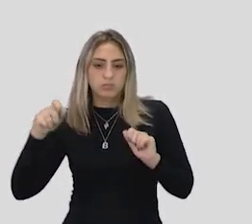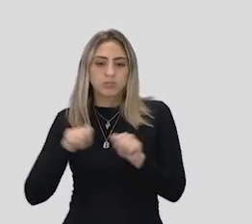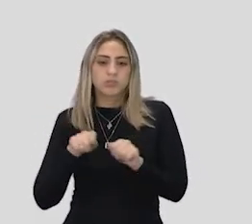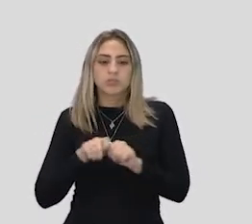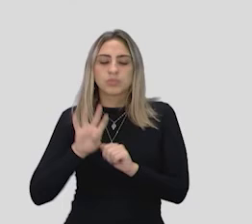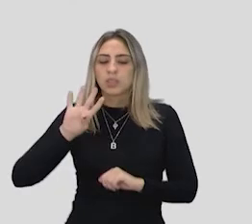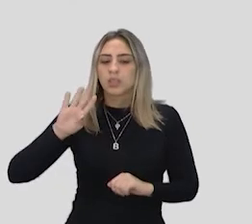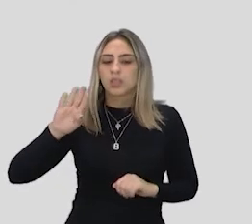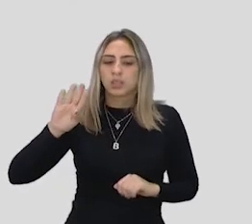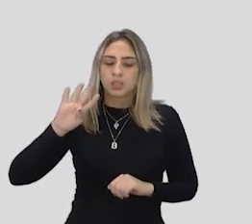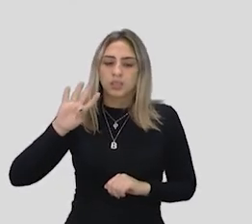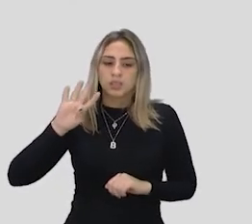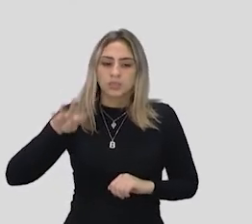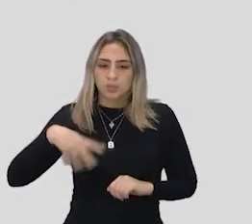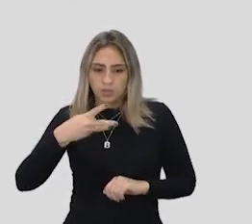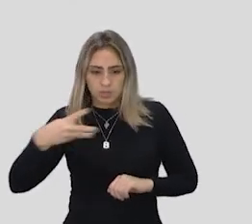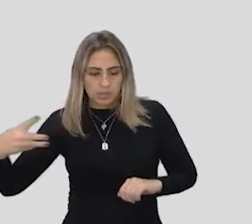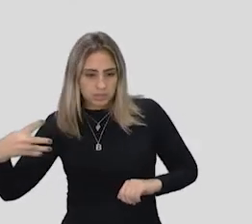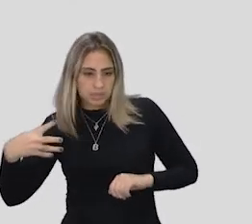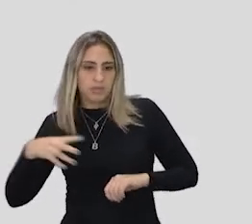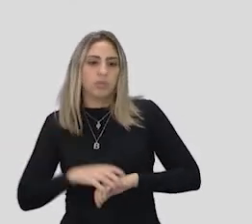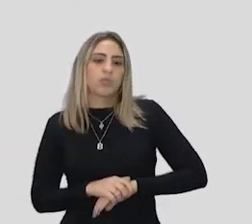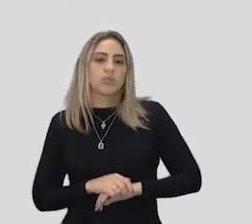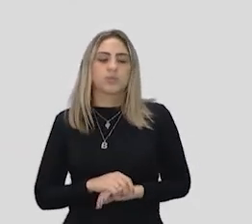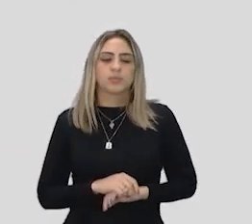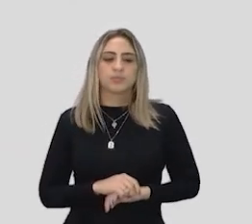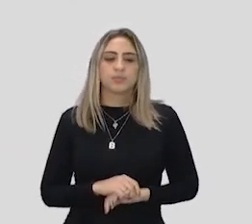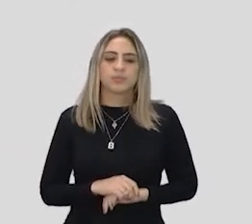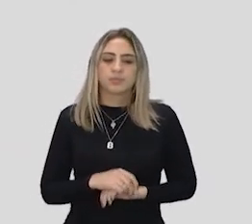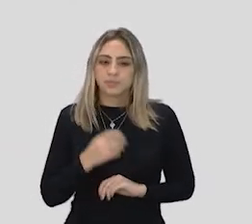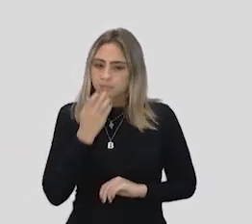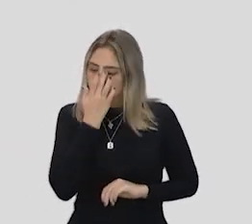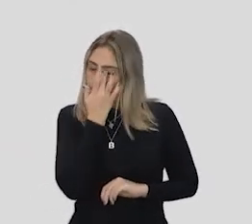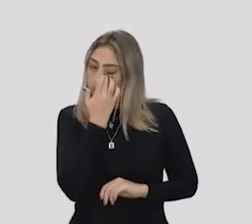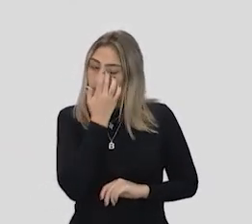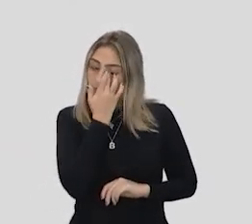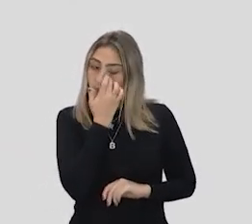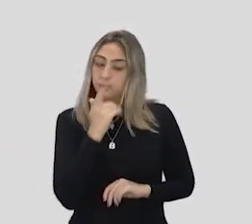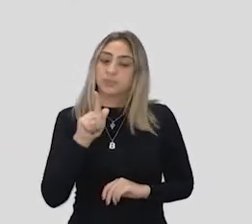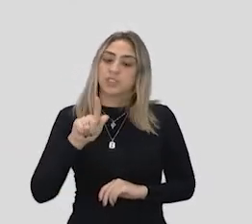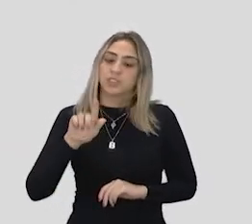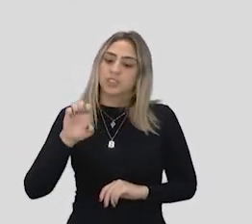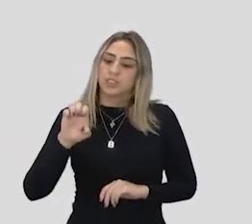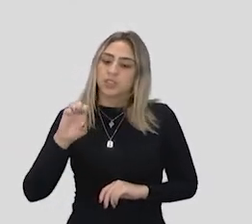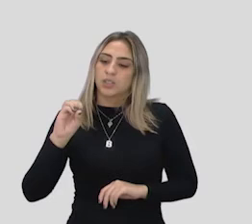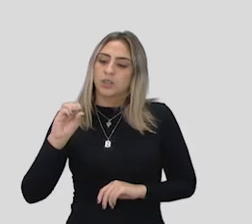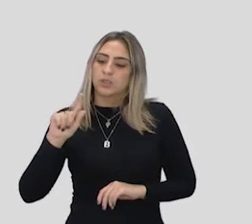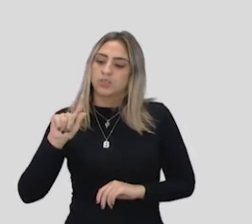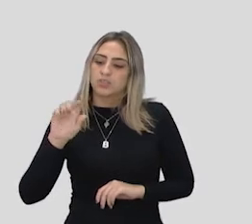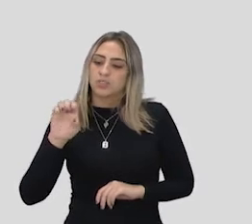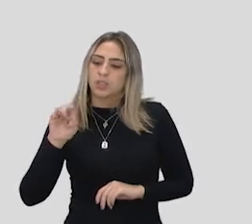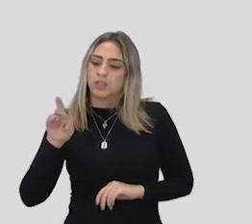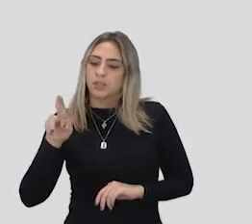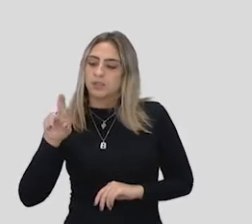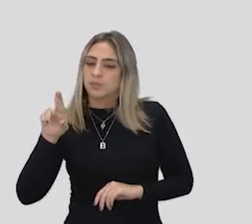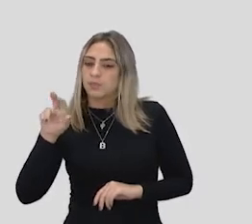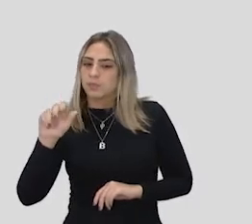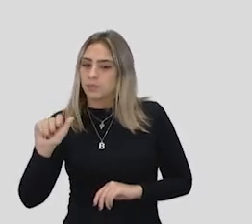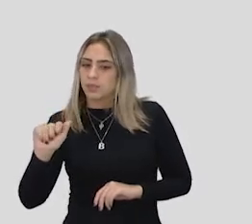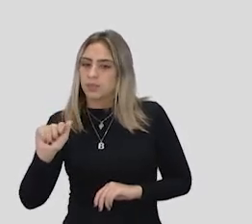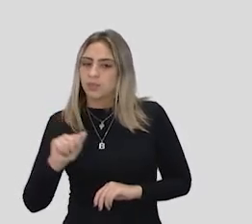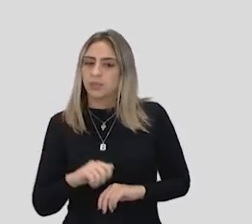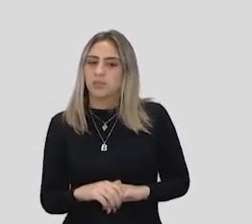gente fez, mas hoje eu vou ensinar no GeoGebra. No GeoGebra você vai precisar da expressão algébrica, que é o quê?